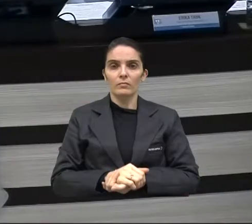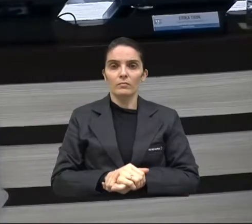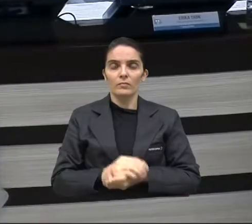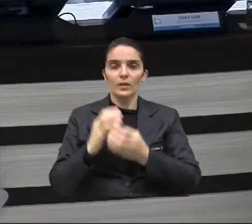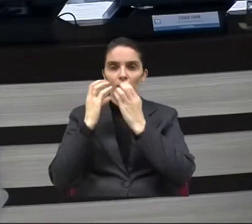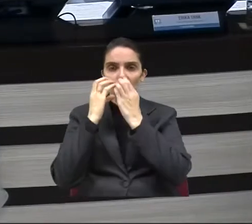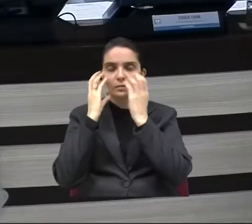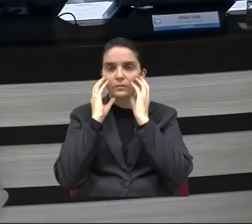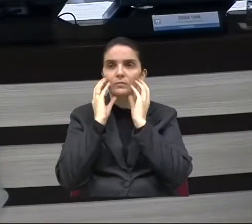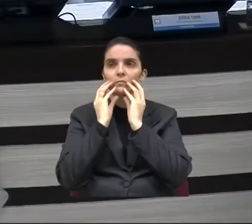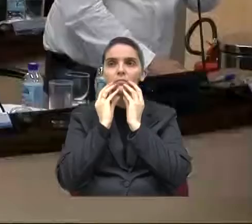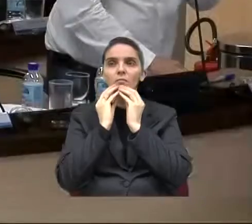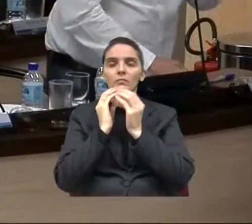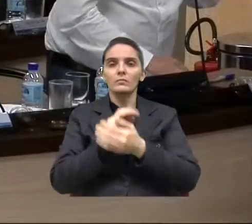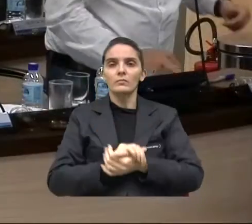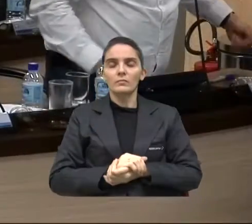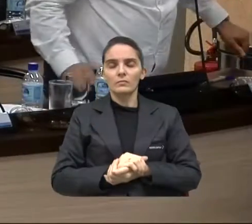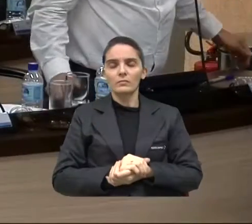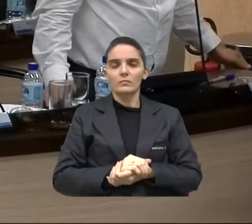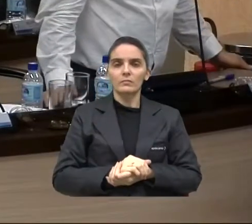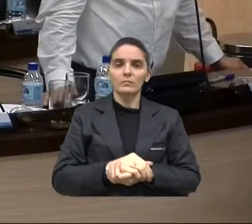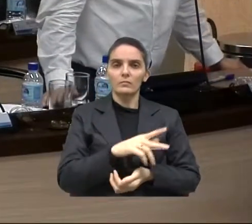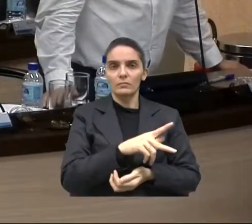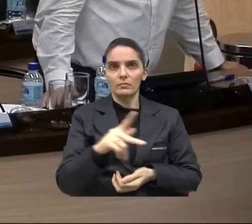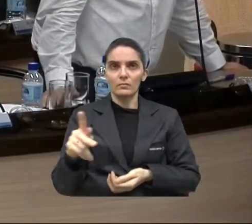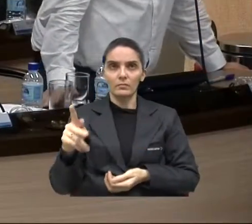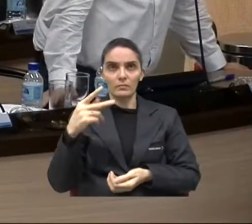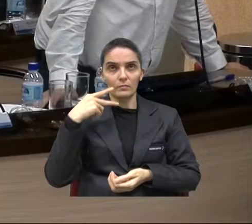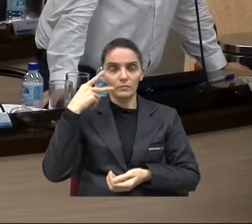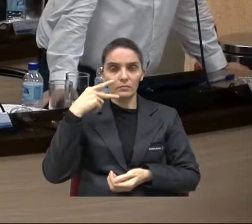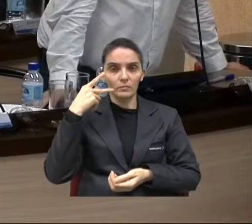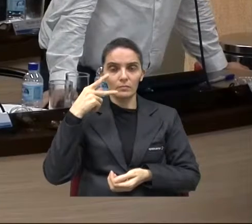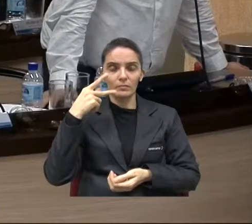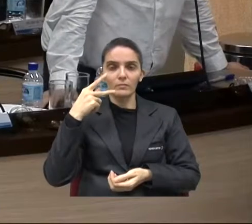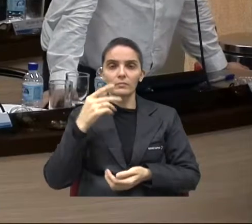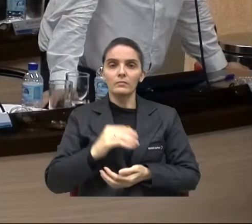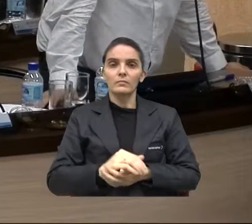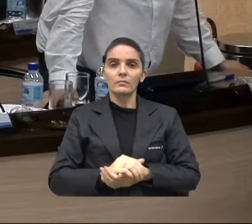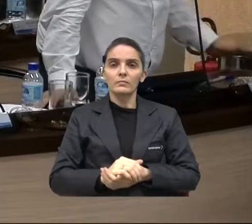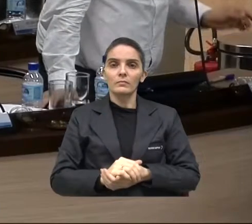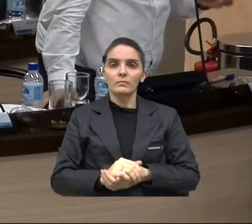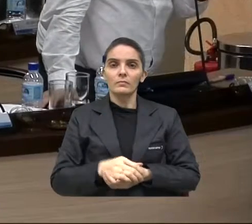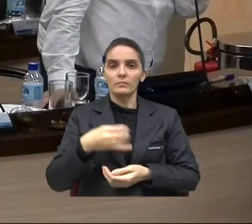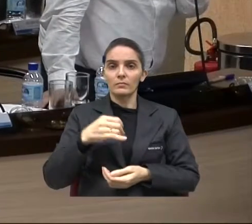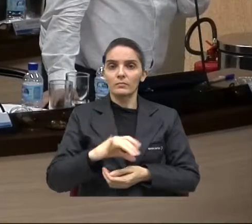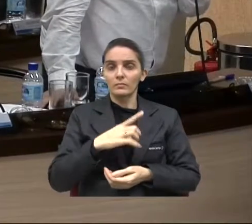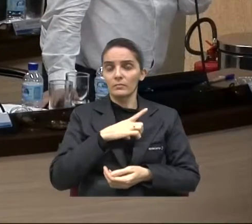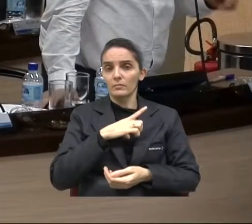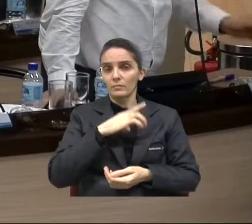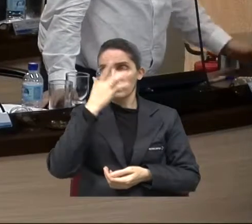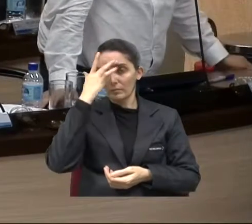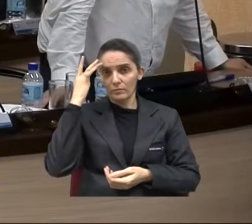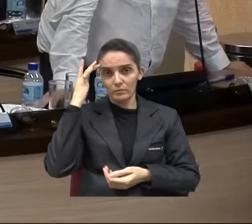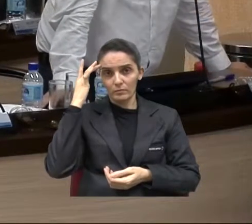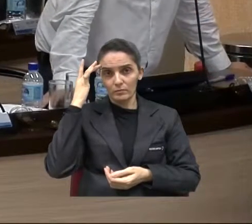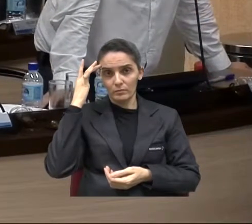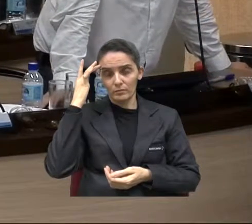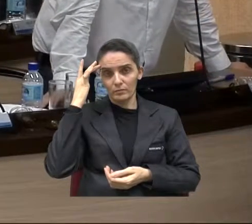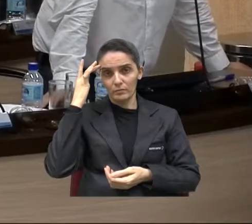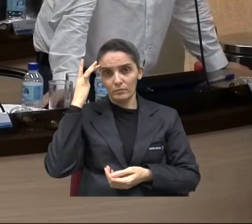Mirda Lanche. Nobre presidente, nobres pares, se tem alguém aqui que